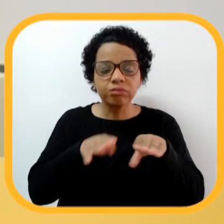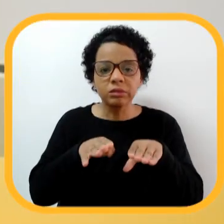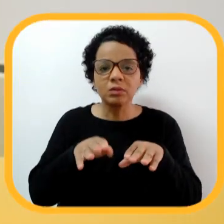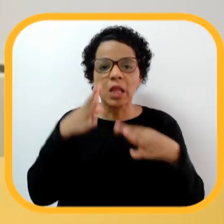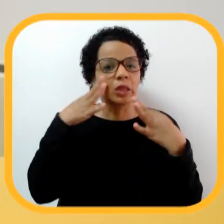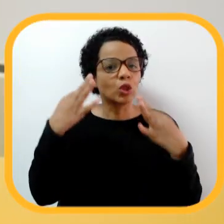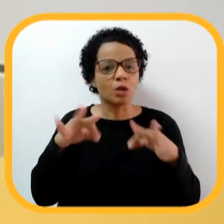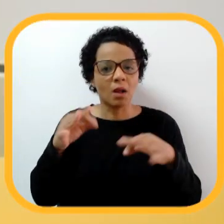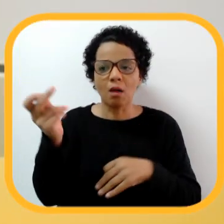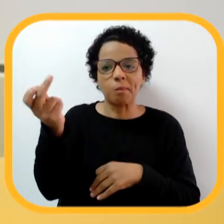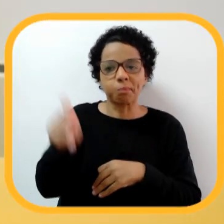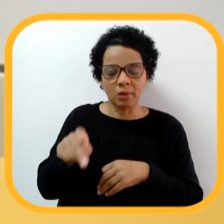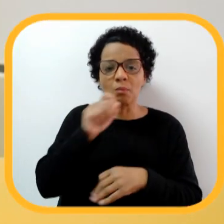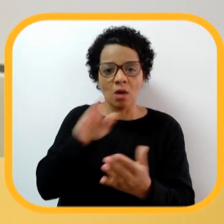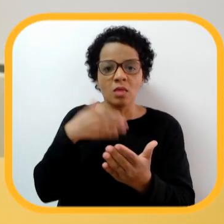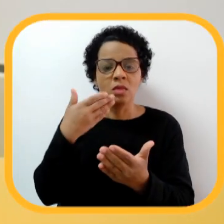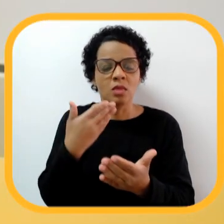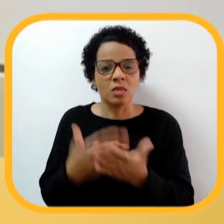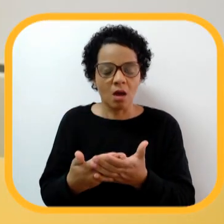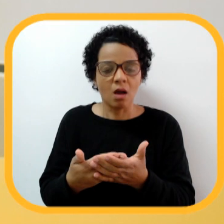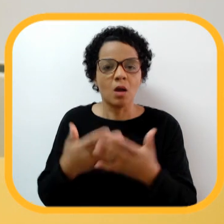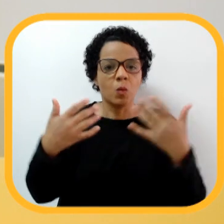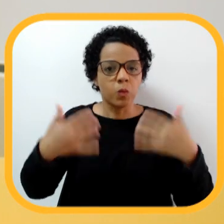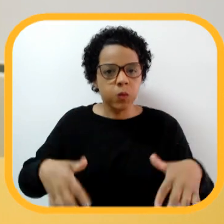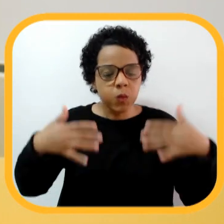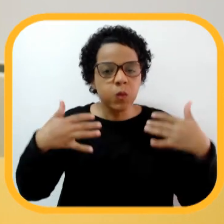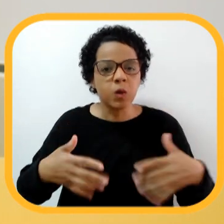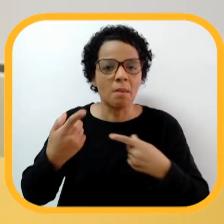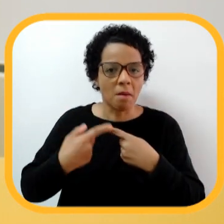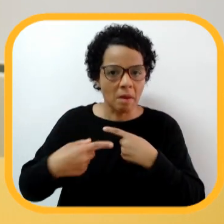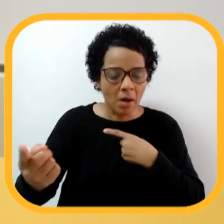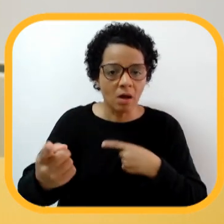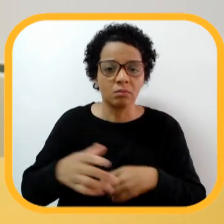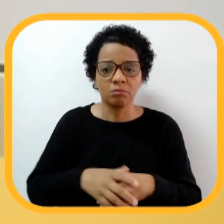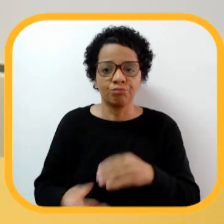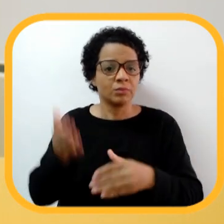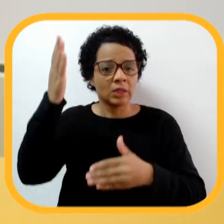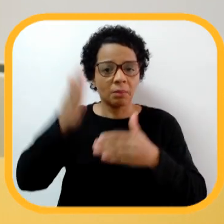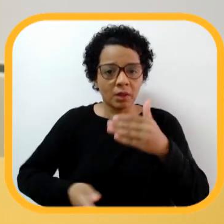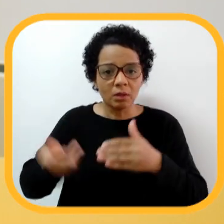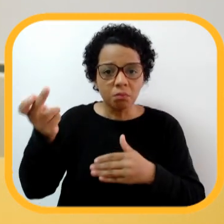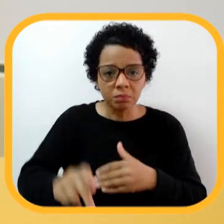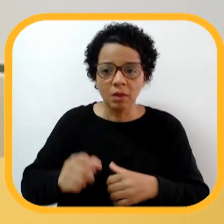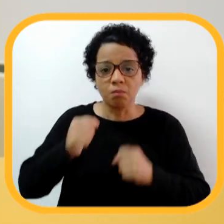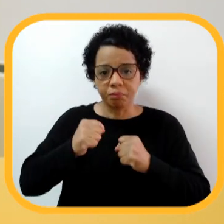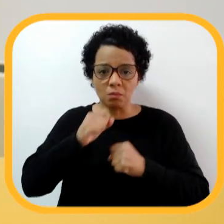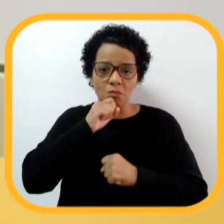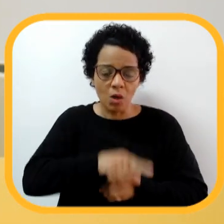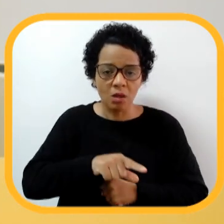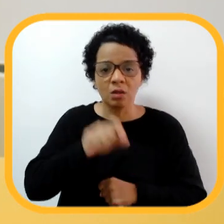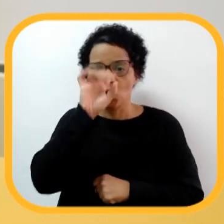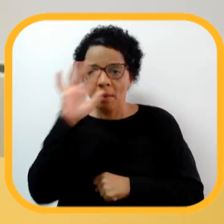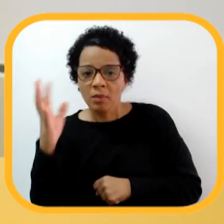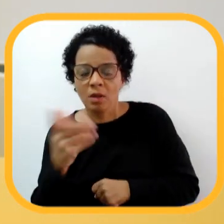Os sismos são fenómenos naturais que podem causar grande impacto no nosso dia-a-dia. São imprevisíveis, muitas vezes intensos e